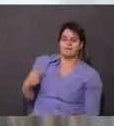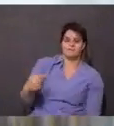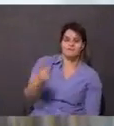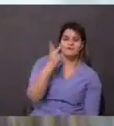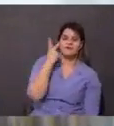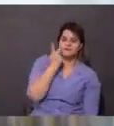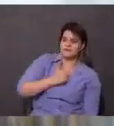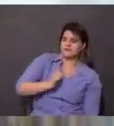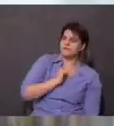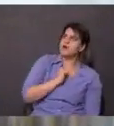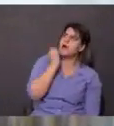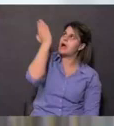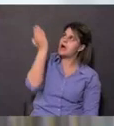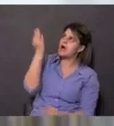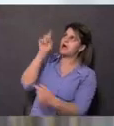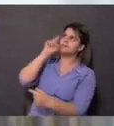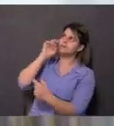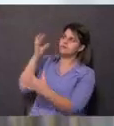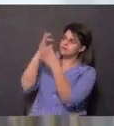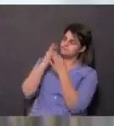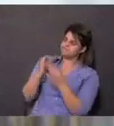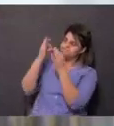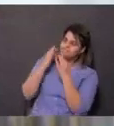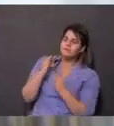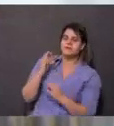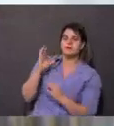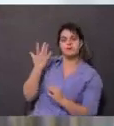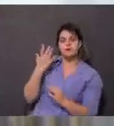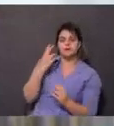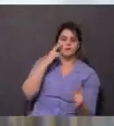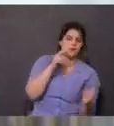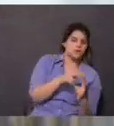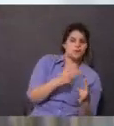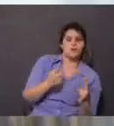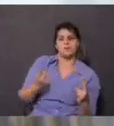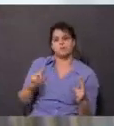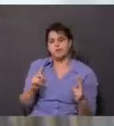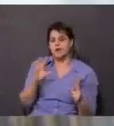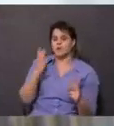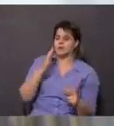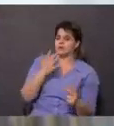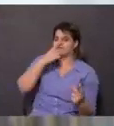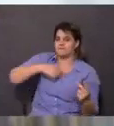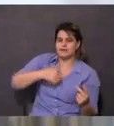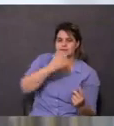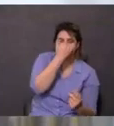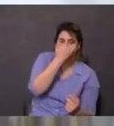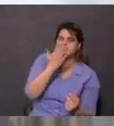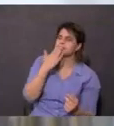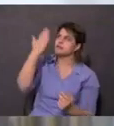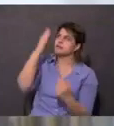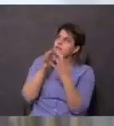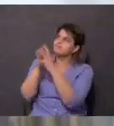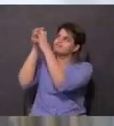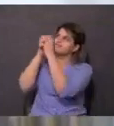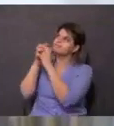nos confiamos à sua proteção nos momentos de encontros e desencontros, que lhe pedimos materna